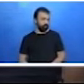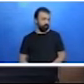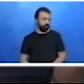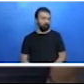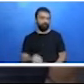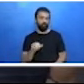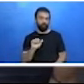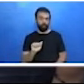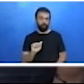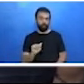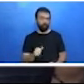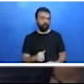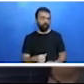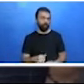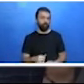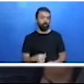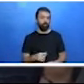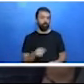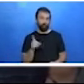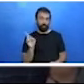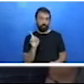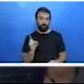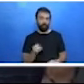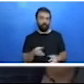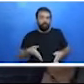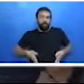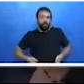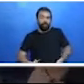na letra A, ela nascerá,